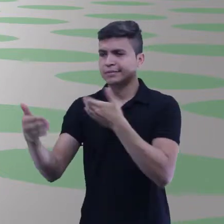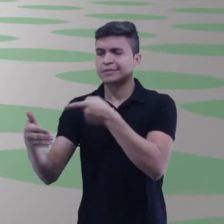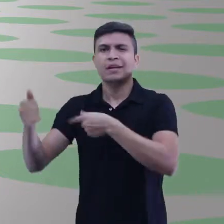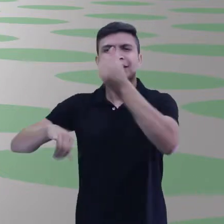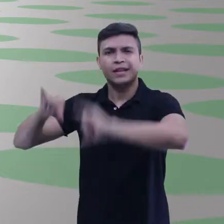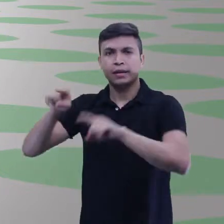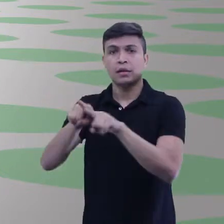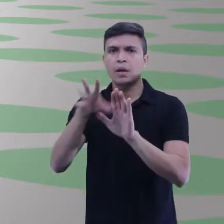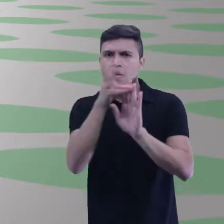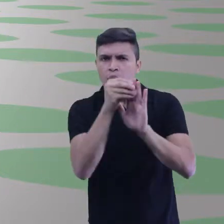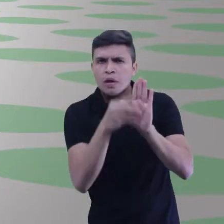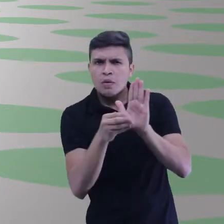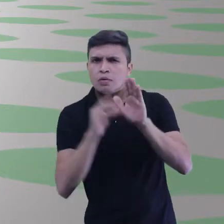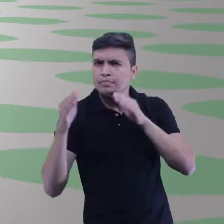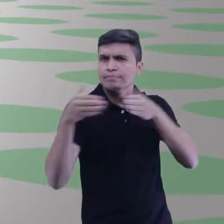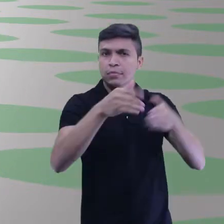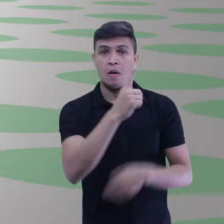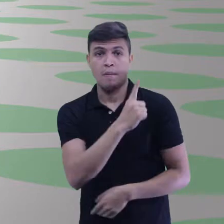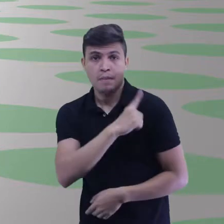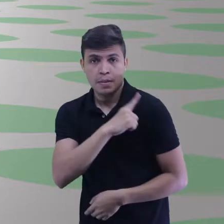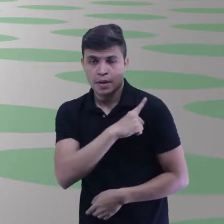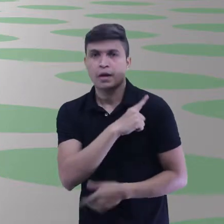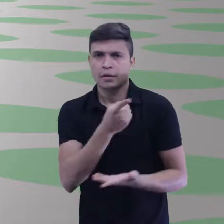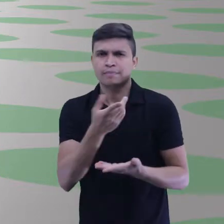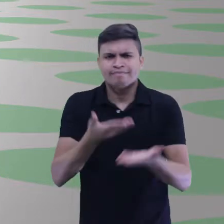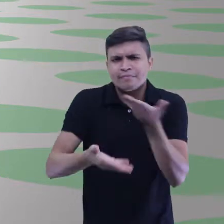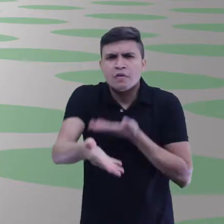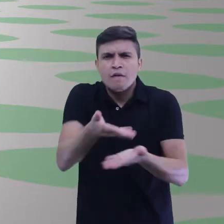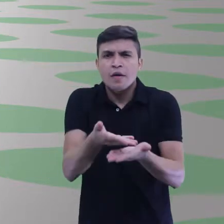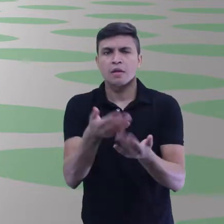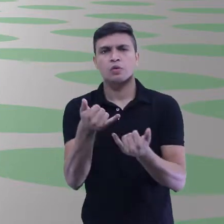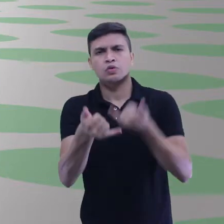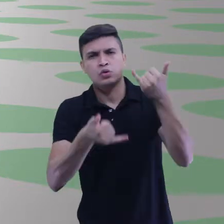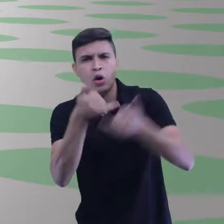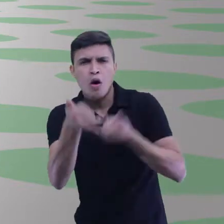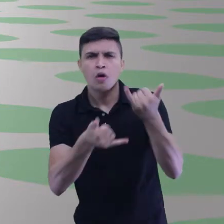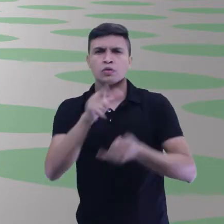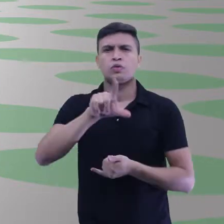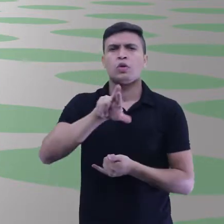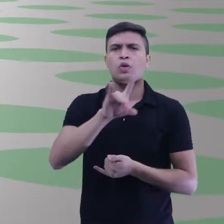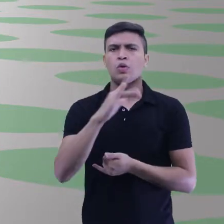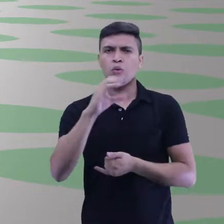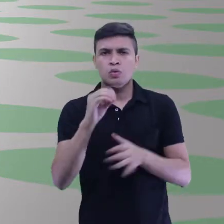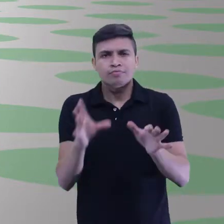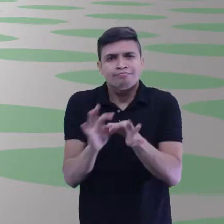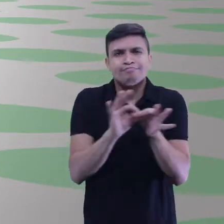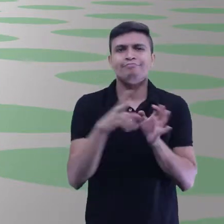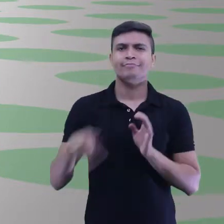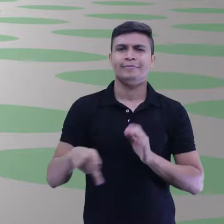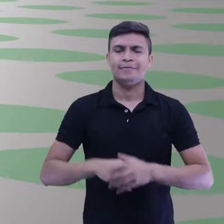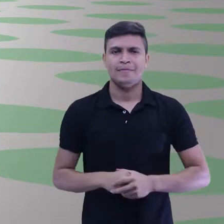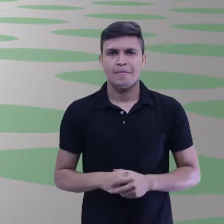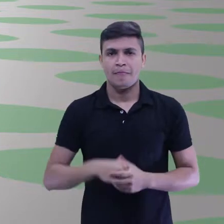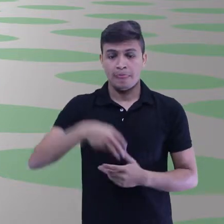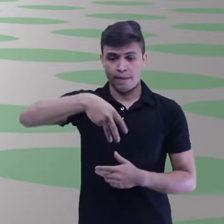e conteúdos relativos ao primeiro ano, envolvendo também alguns jogos lúdicos relativos a esse contexto.